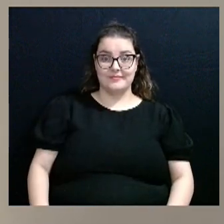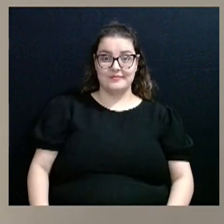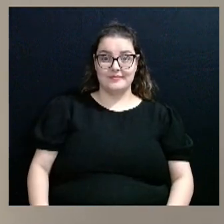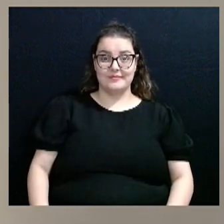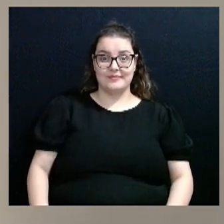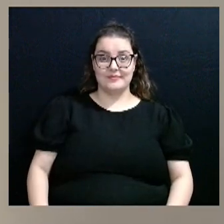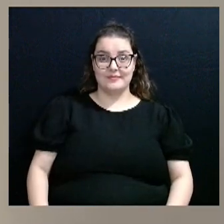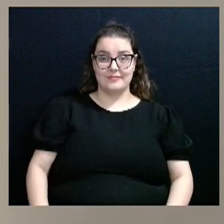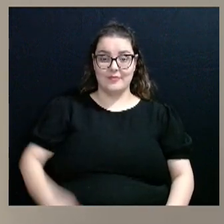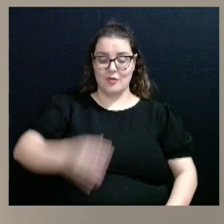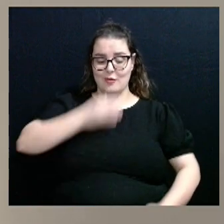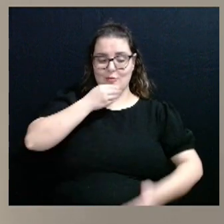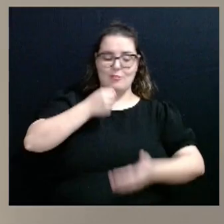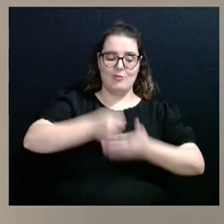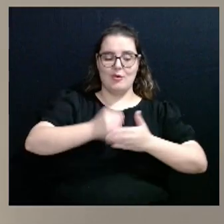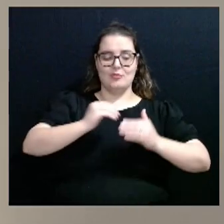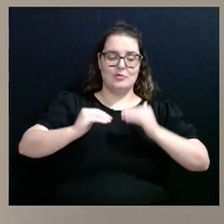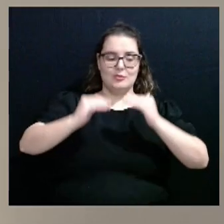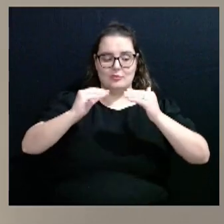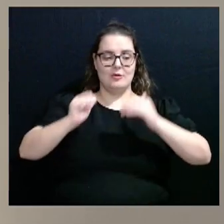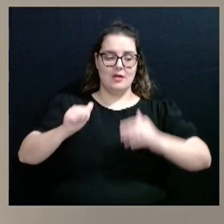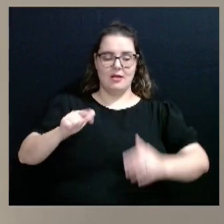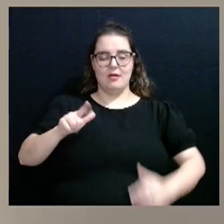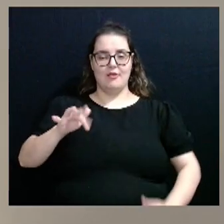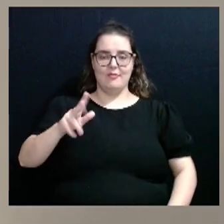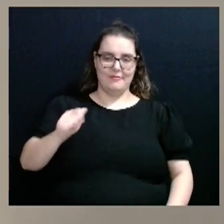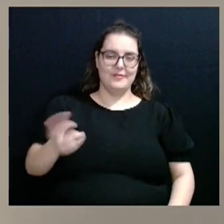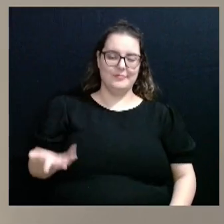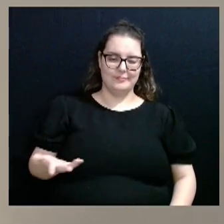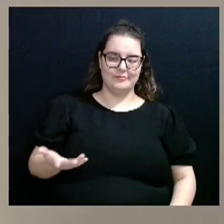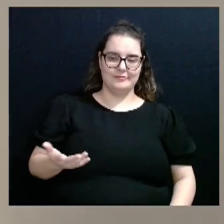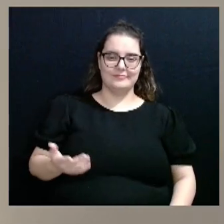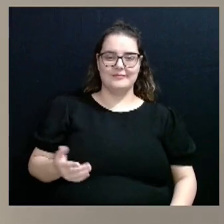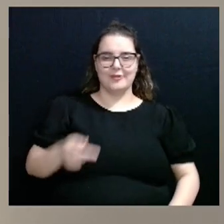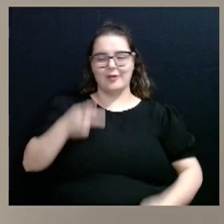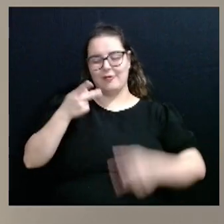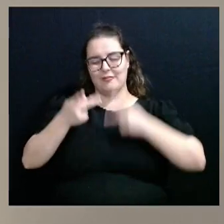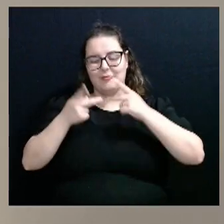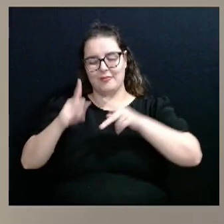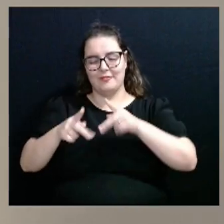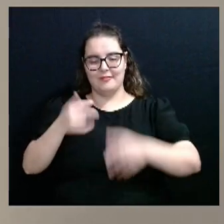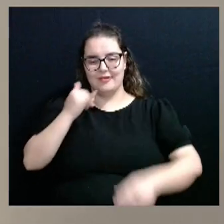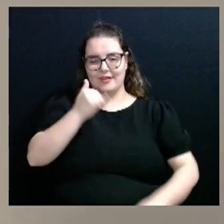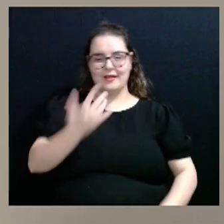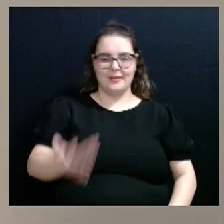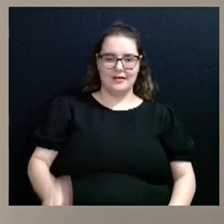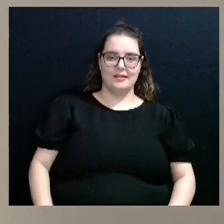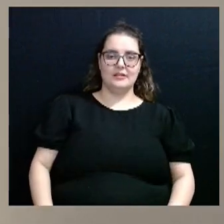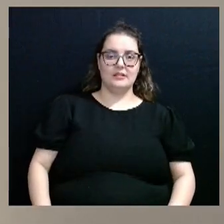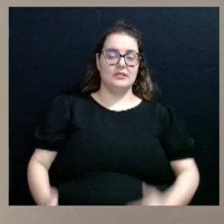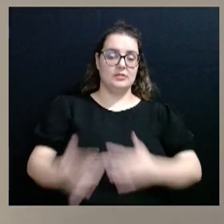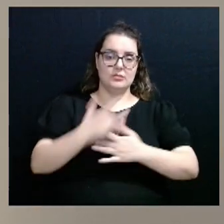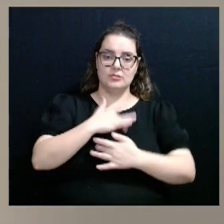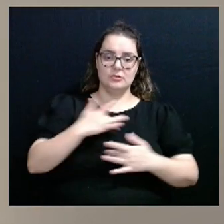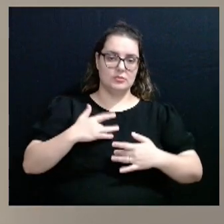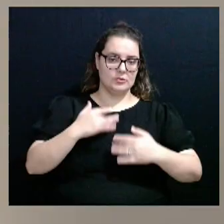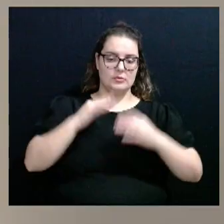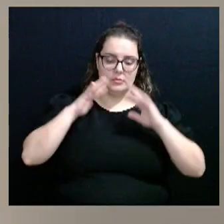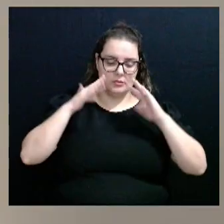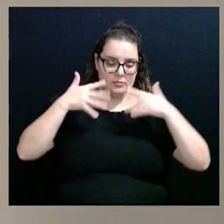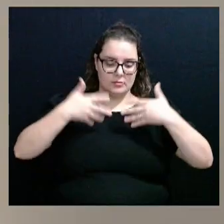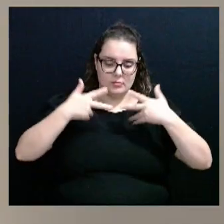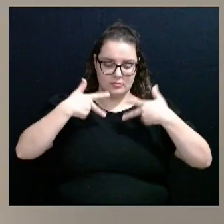machões, que não buscam a atenção à saúde, não cuidam da própria saúde, eles certamente